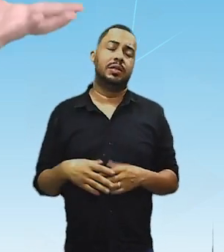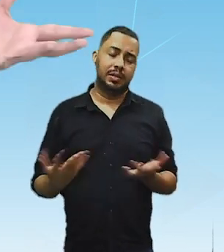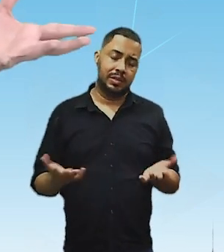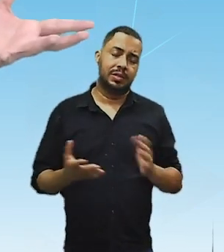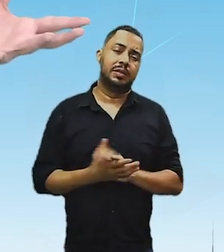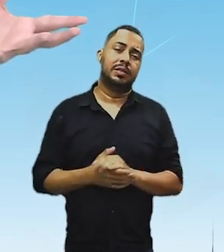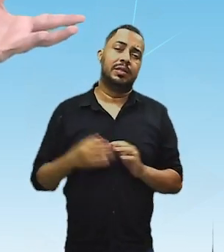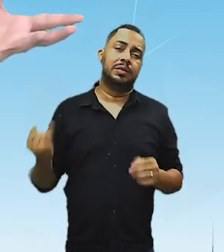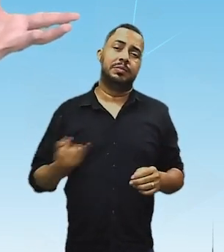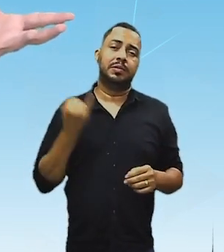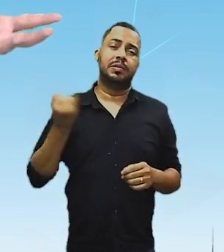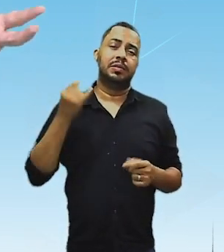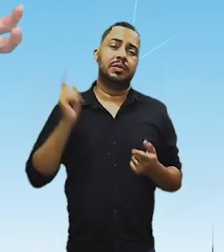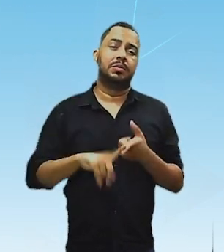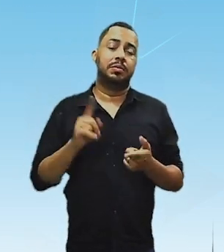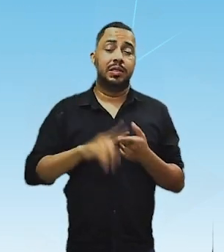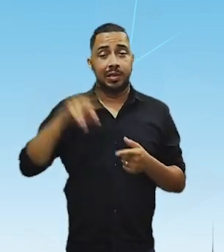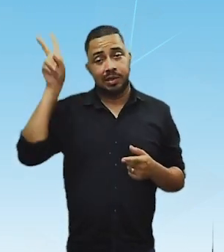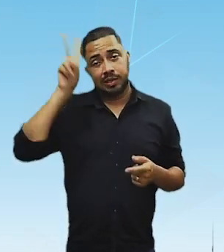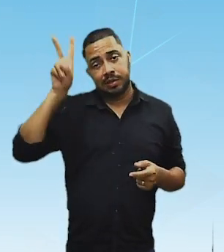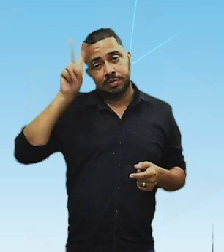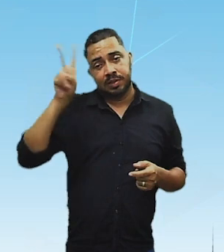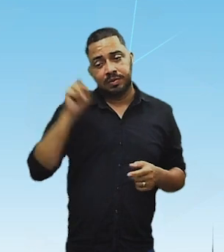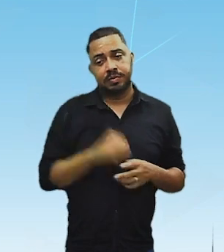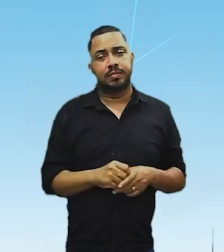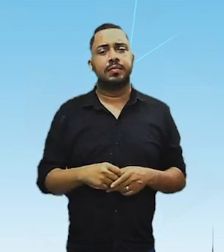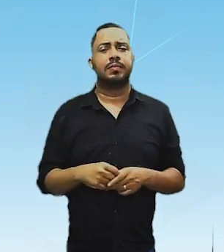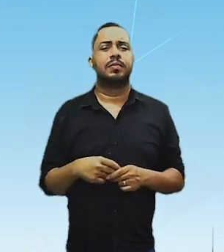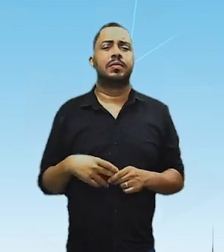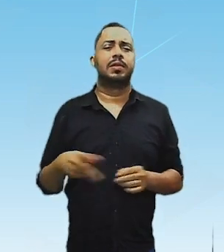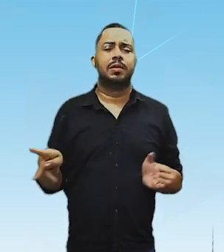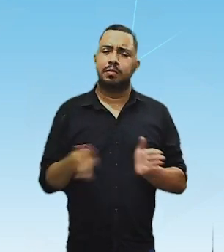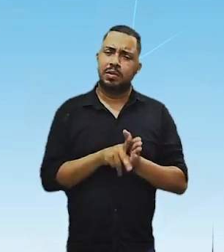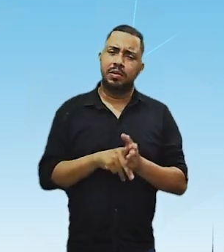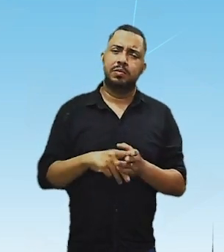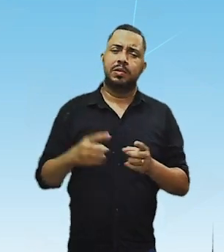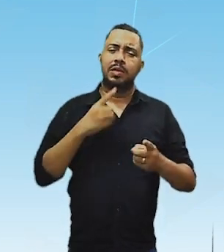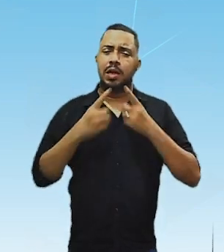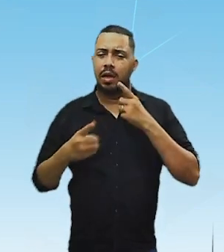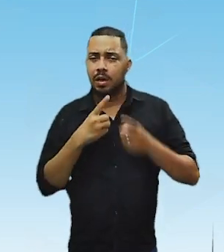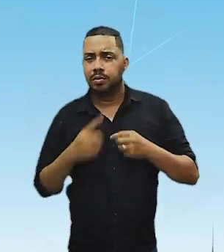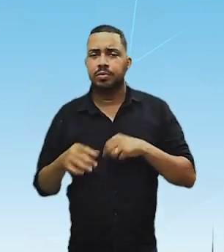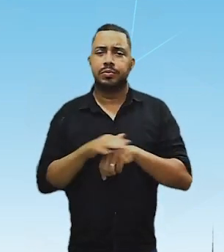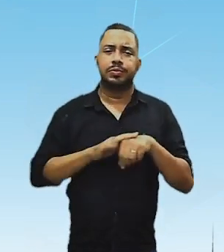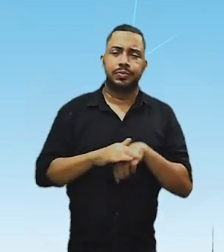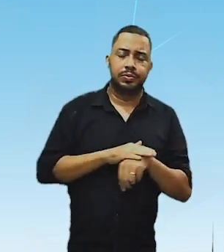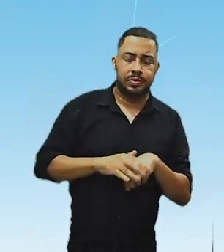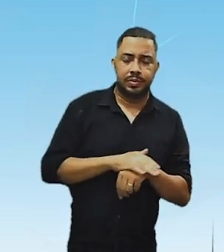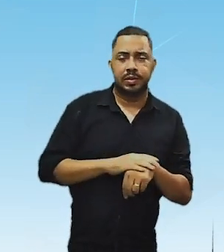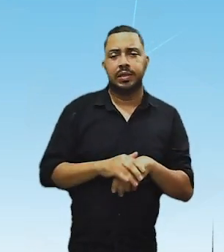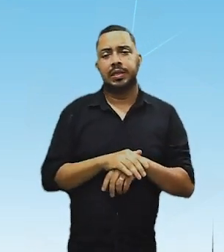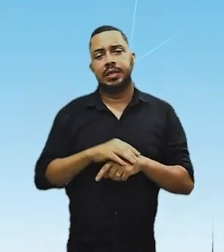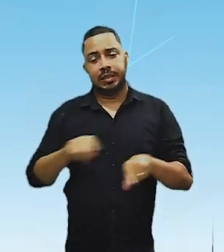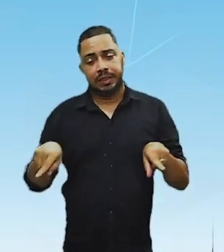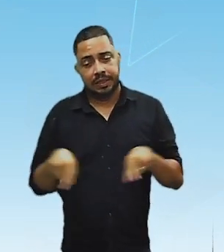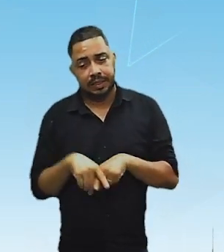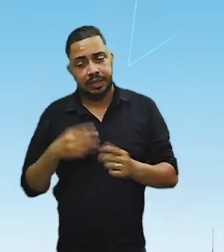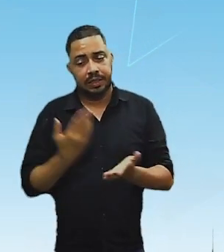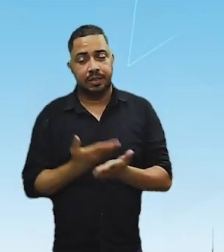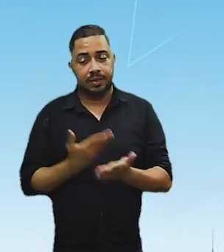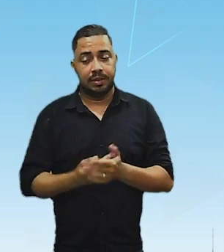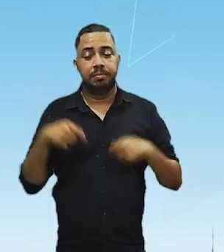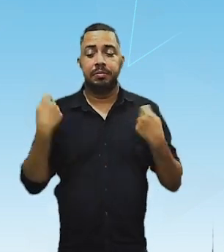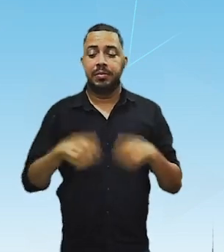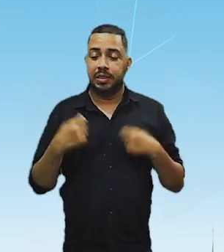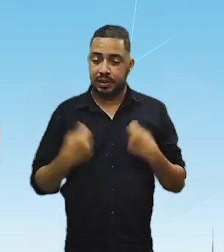é importantíssimo lembrar que até no próprio diálogo do dia a dia, uma conversa com seu amigo em sala de aula, é preciso